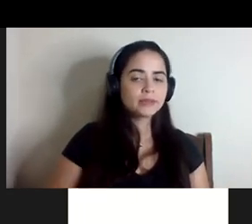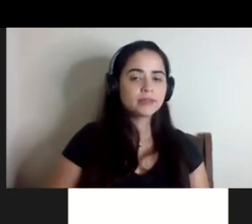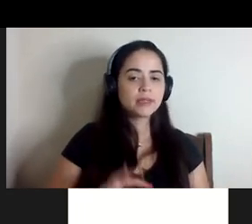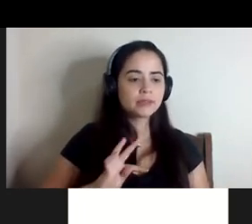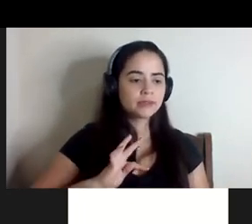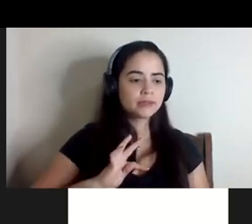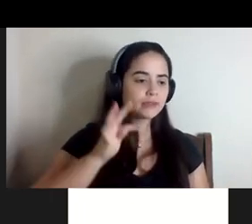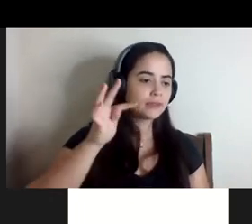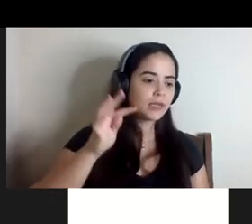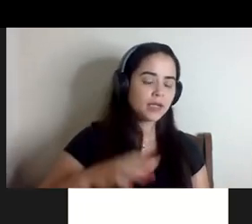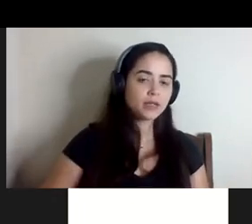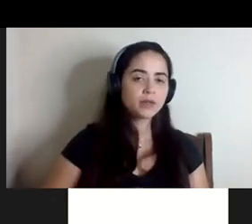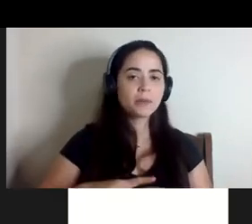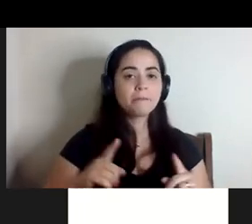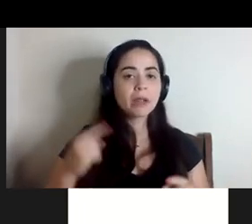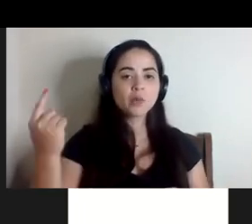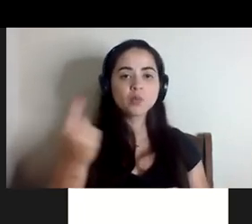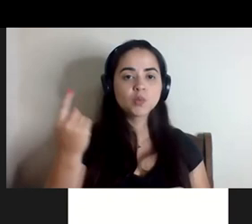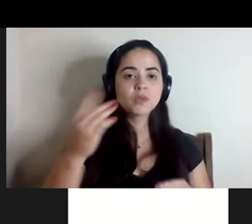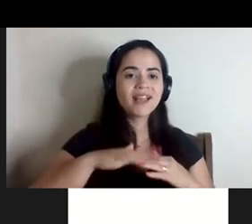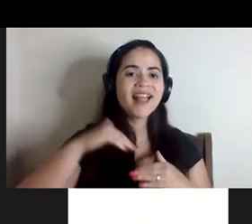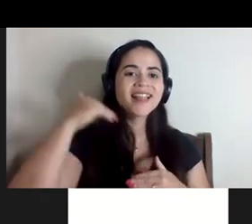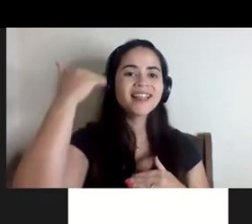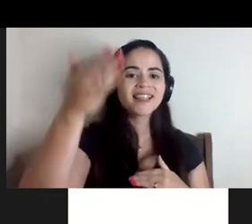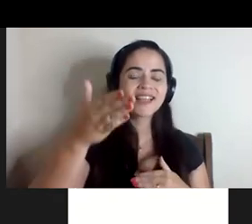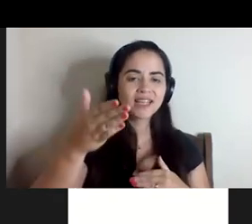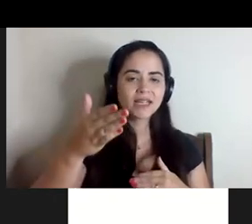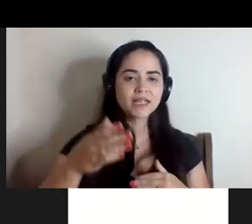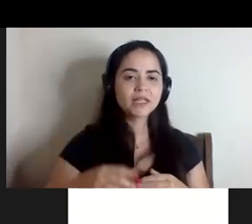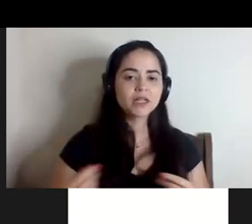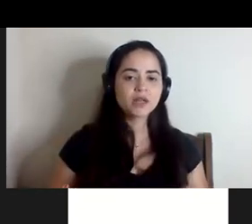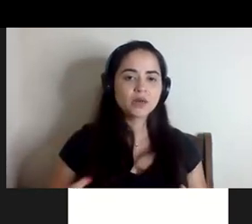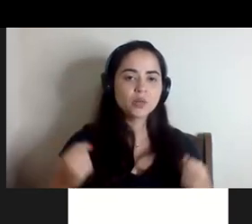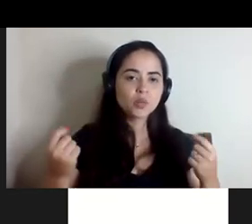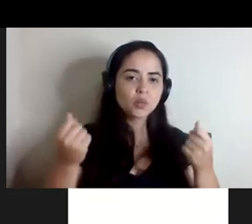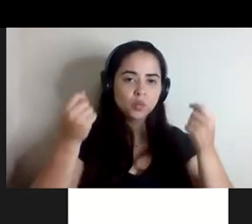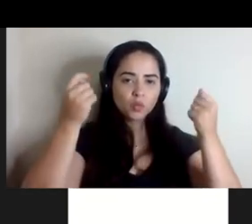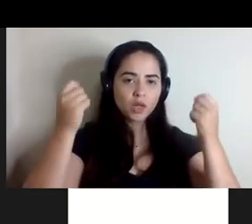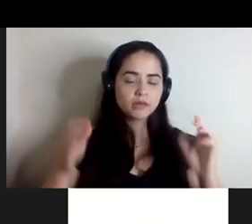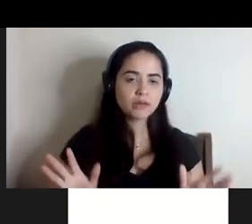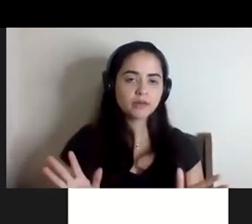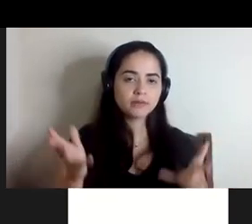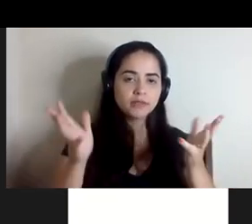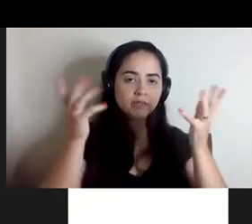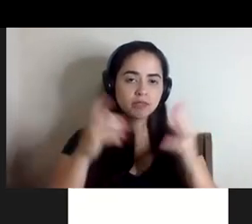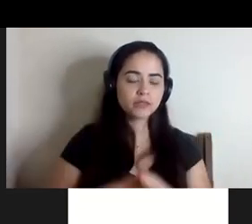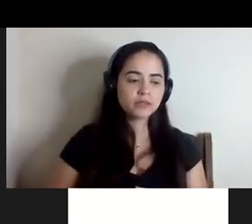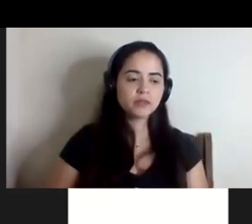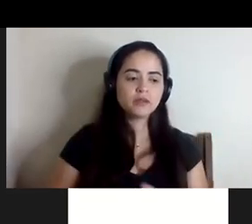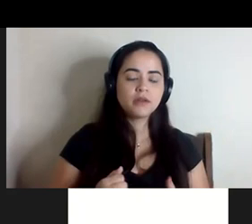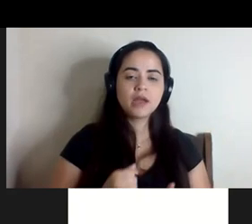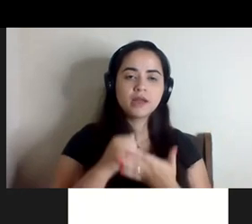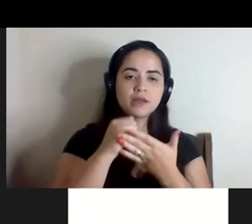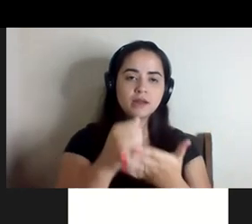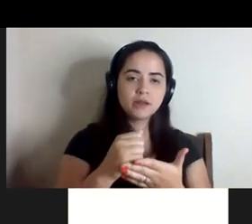do individualismo, né, do que o capitalismo exacerba, levar